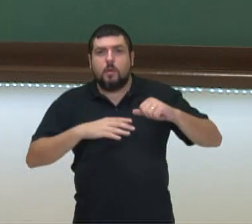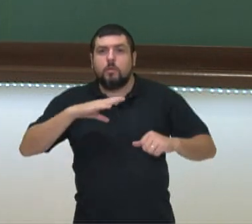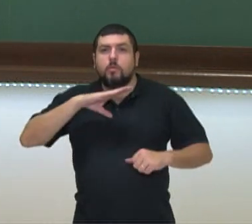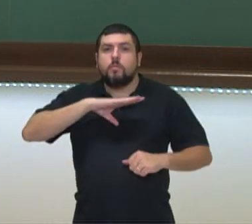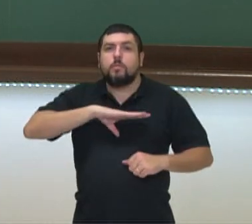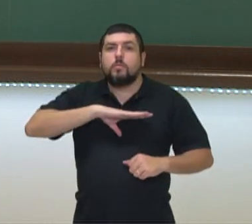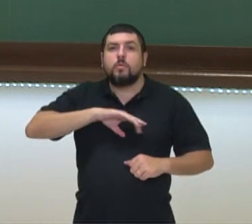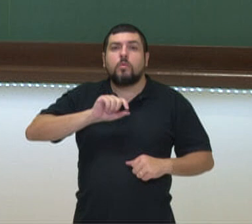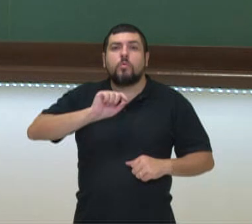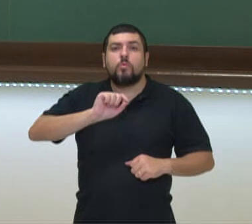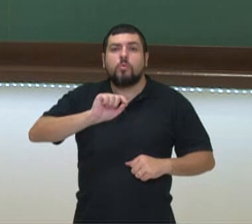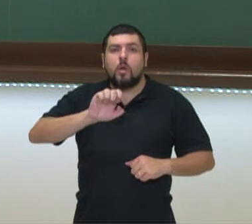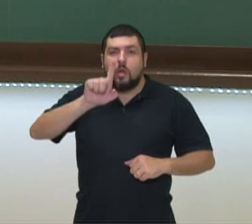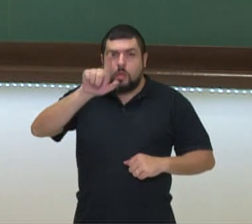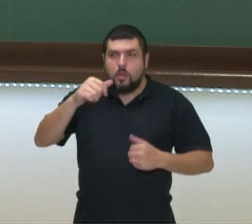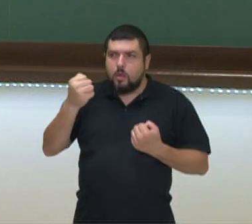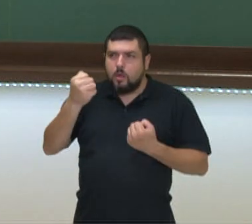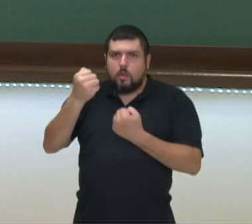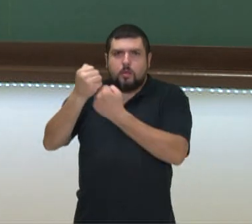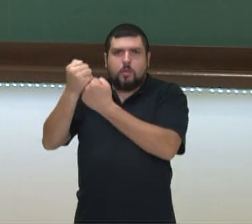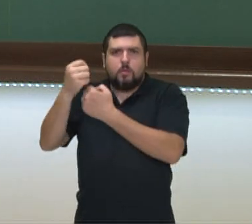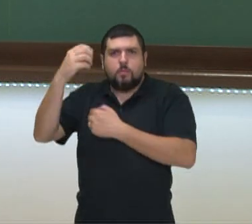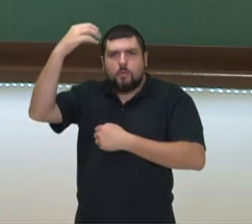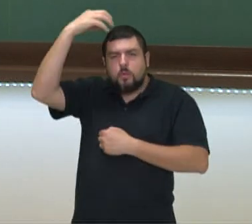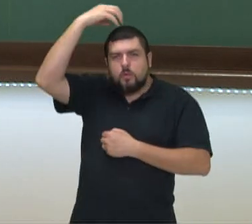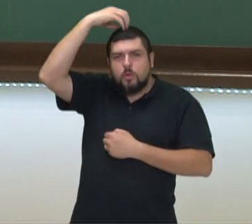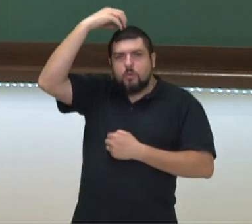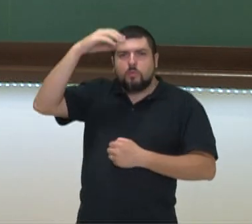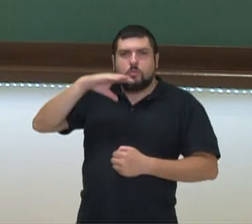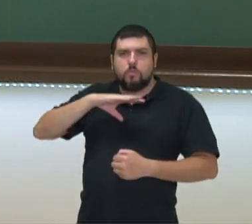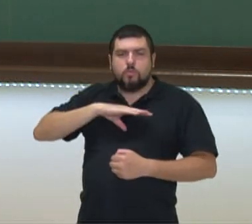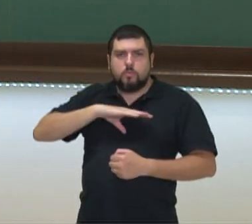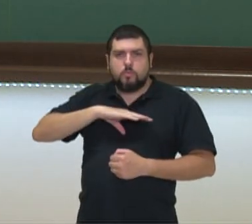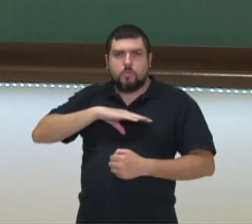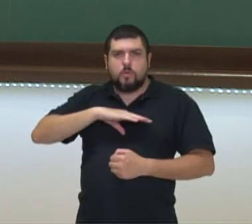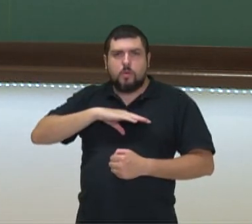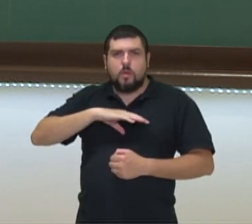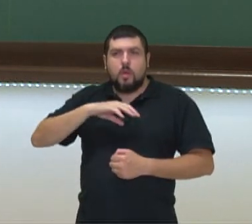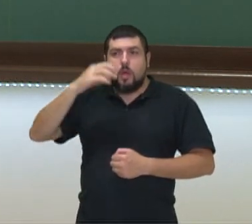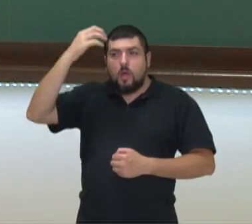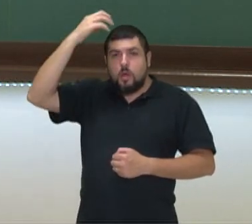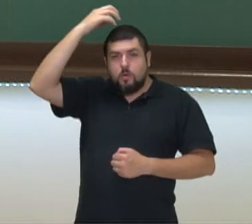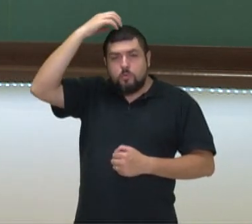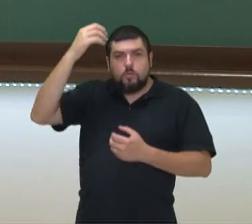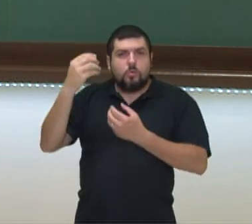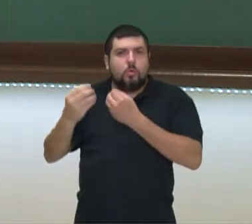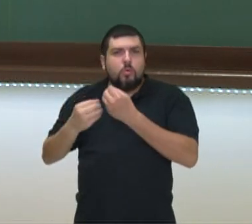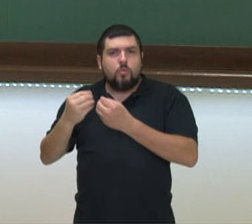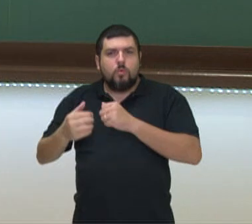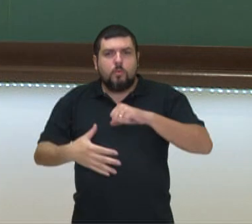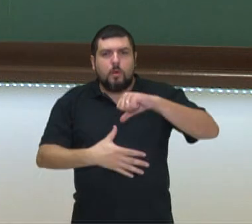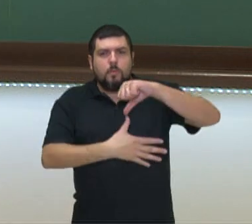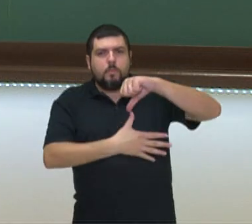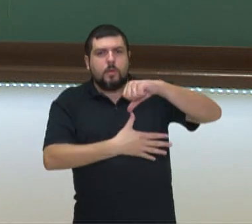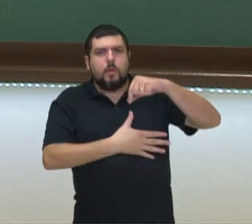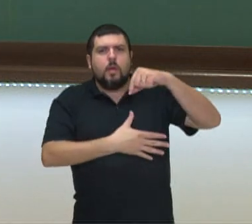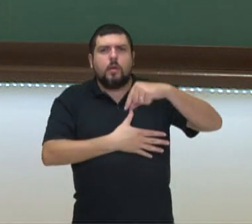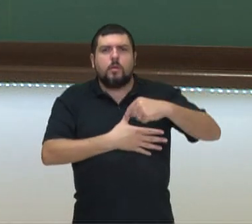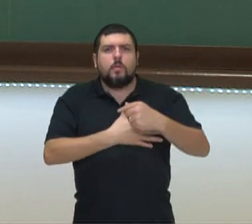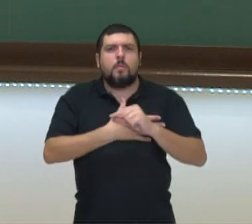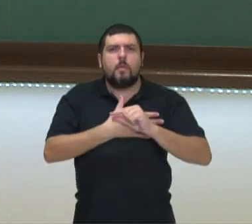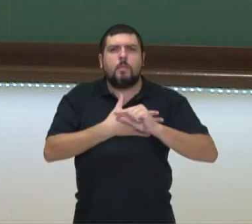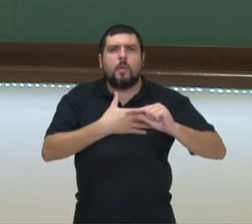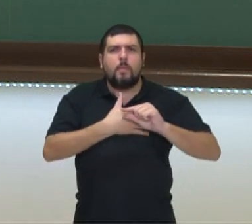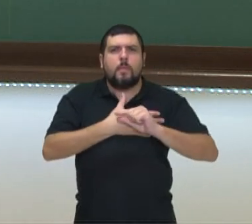da coroa portuguesa, propriamente dita, que terceirizou isso, né, através das capitanias hereditárias e